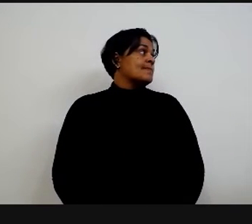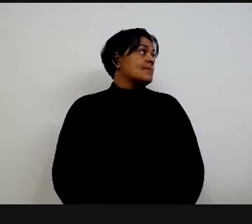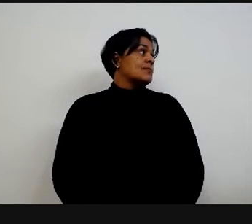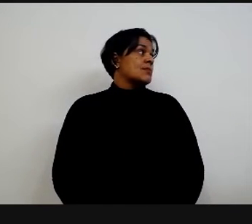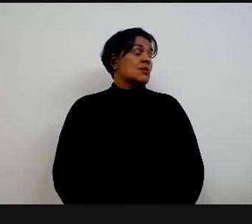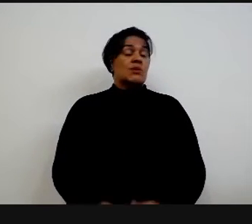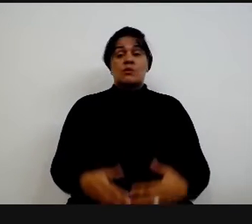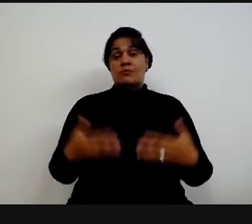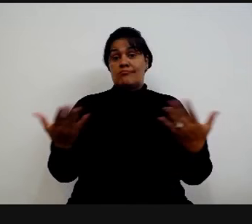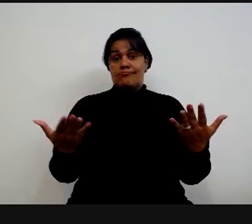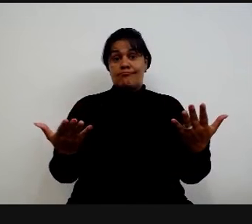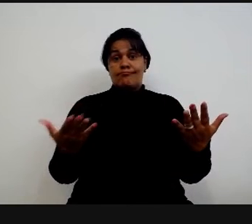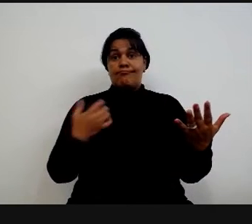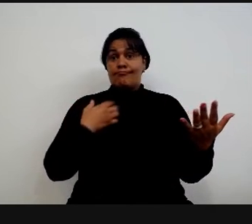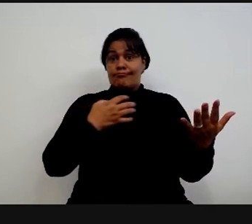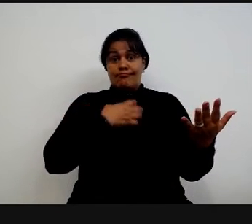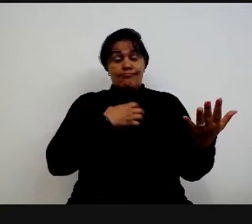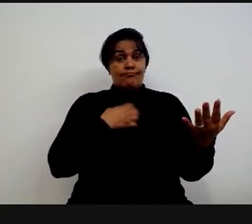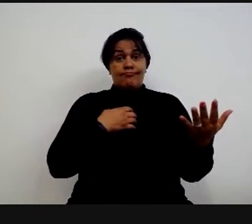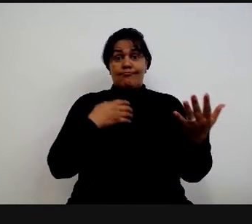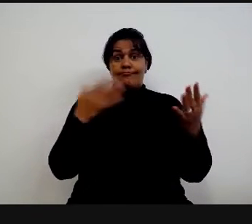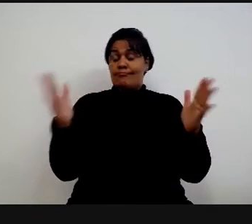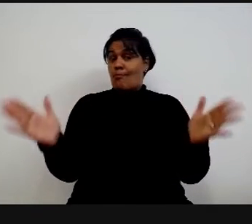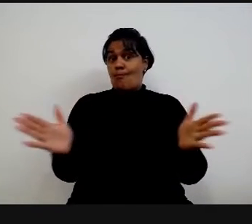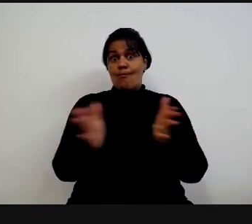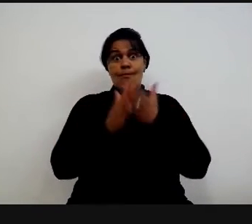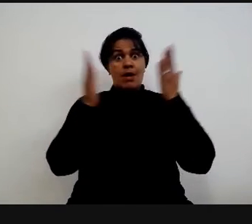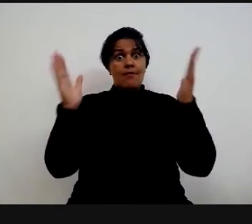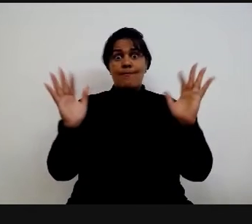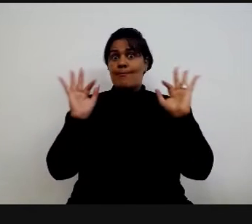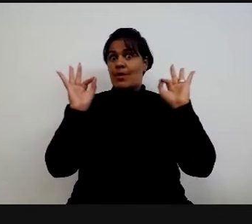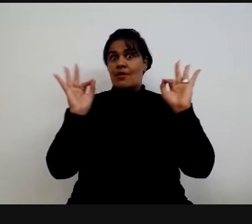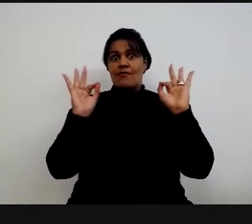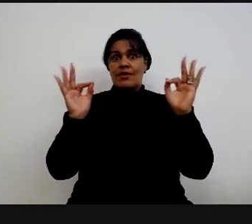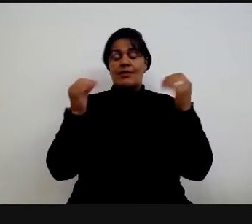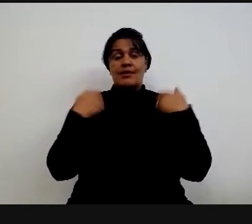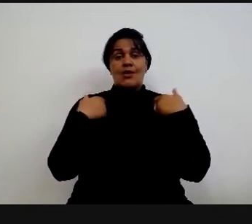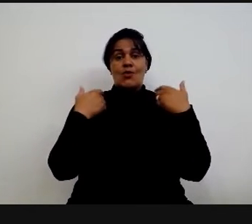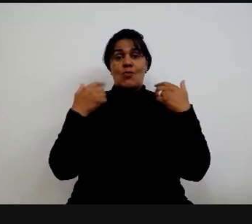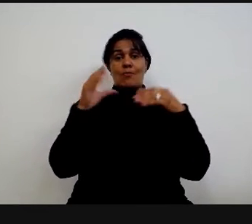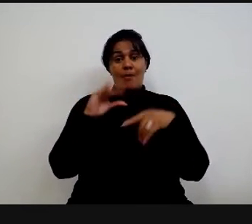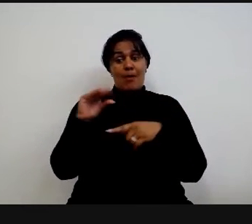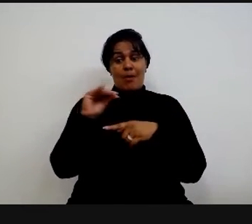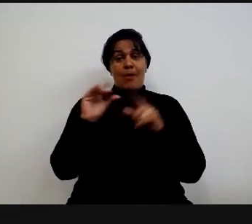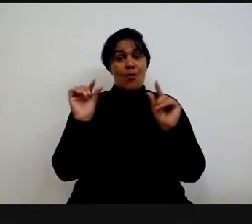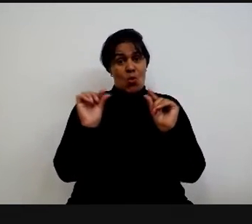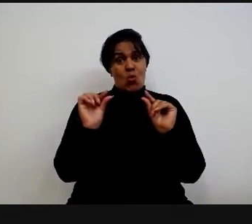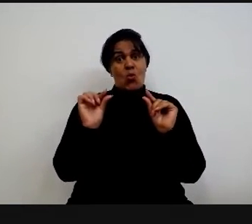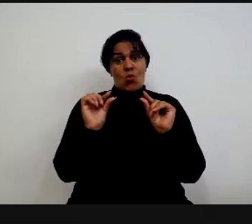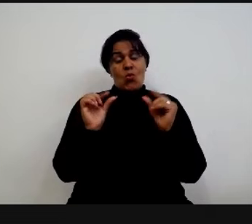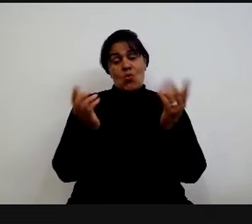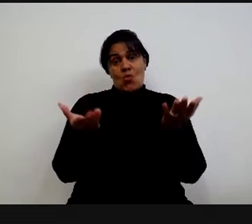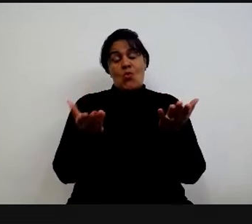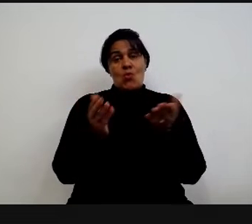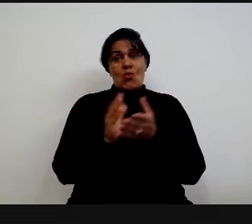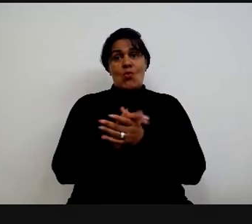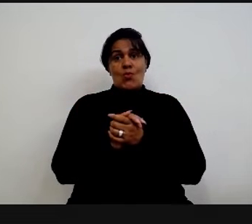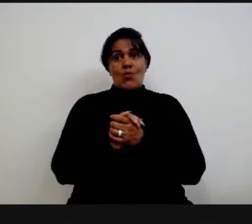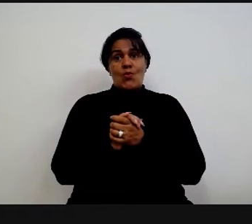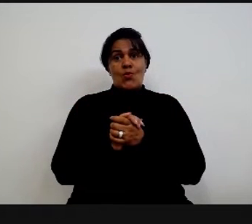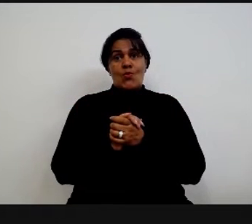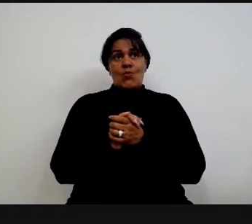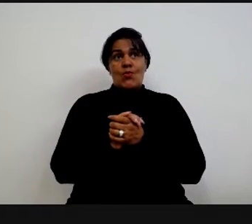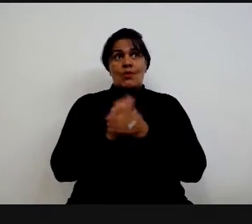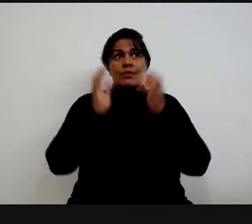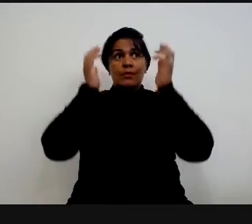foi maravilhoso estar nessa conversa aqui com vocês. Eu falei pouco, né? Não falei muito